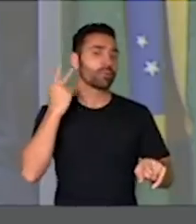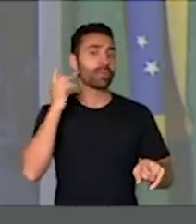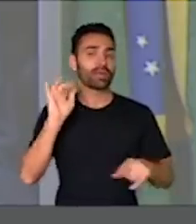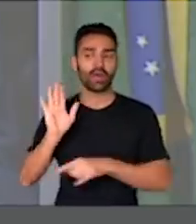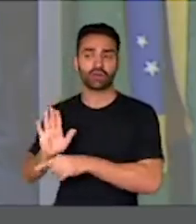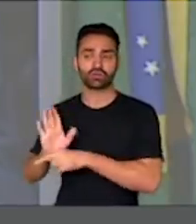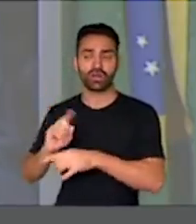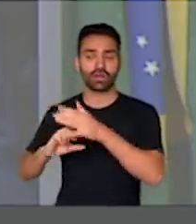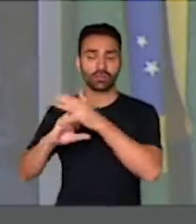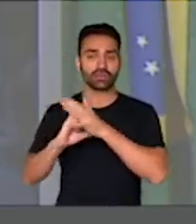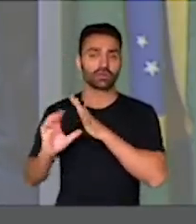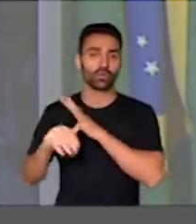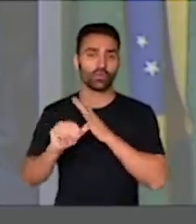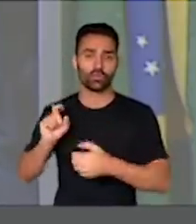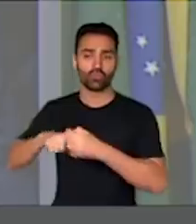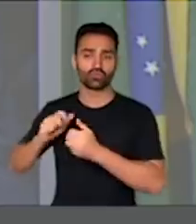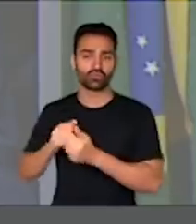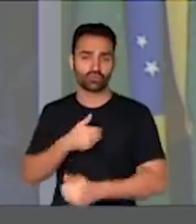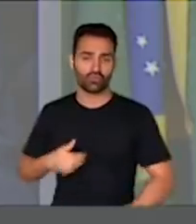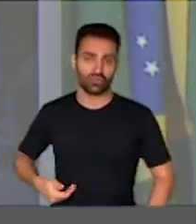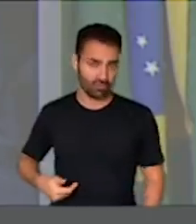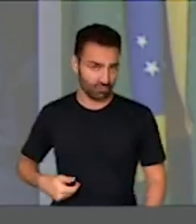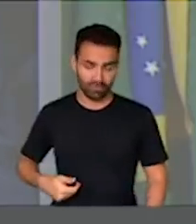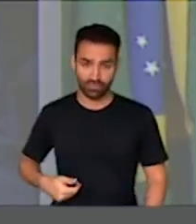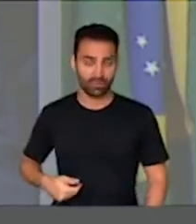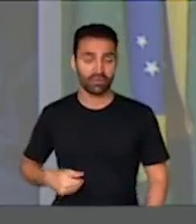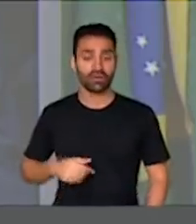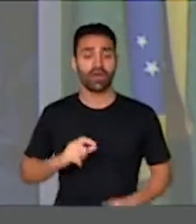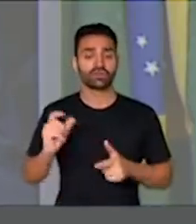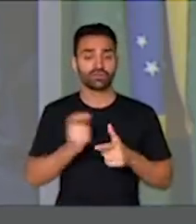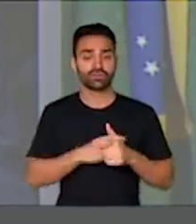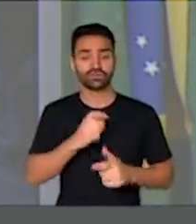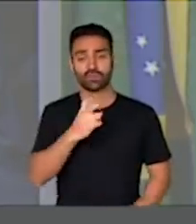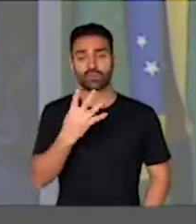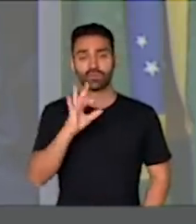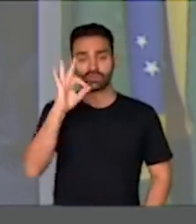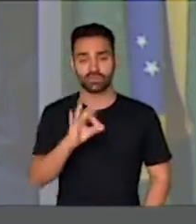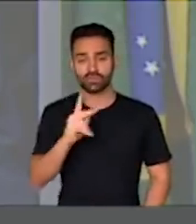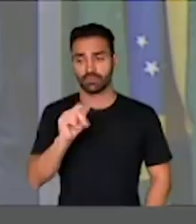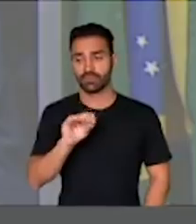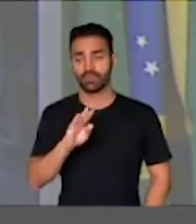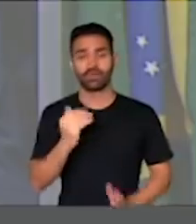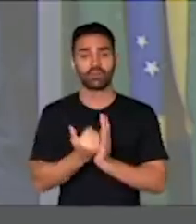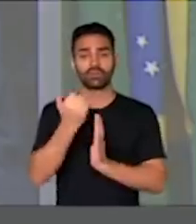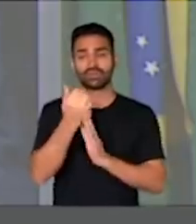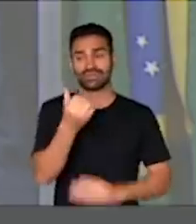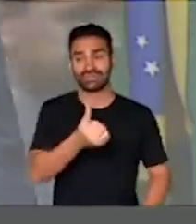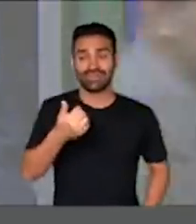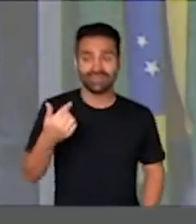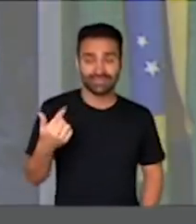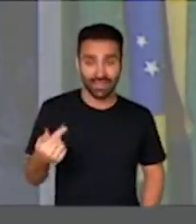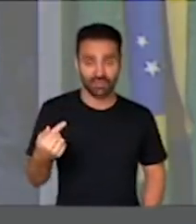empresários corruptos amigos do governo não é a política que fez com que a dívida passasse de 50 por cento do pib para 67 em dois anos